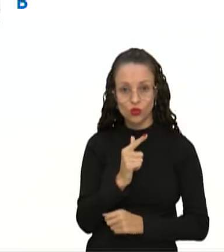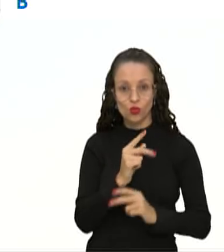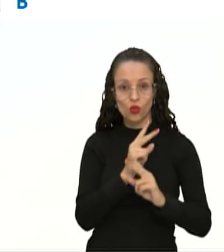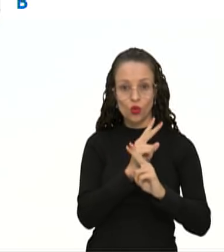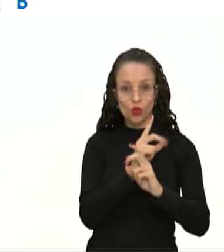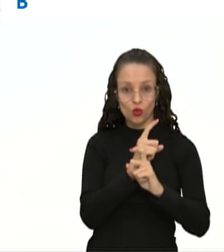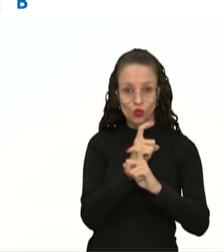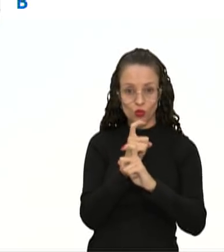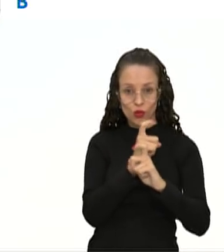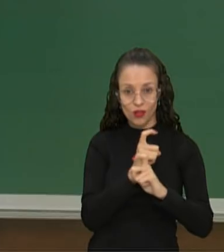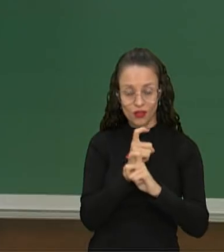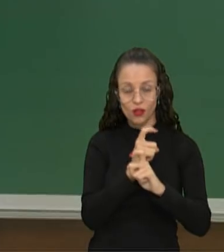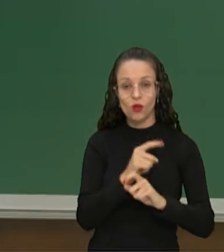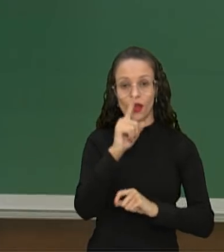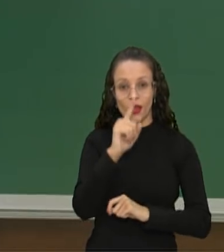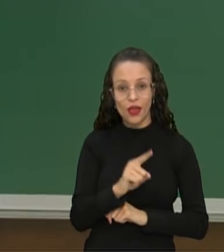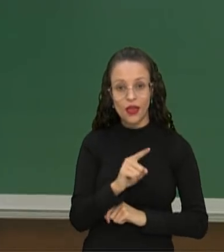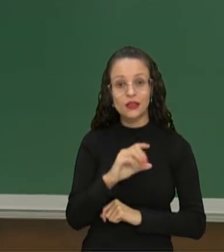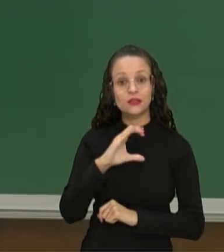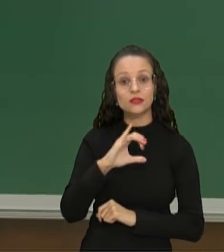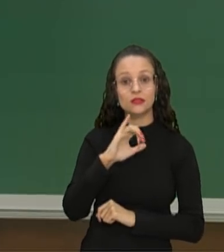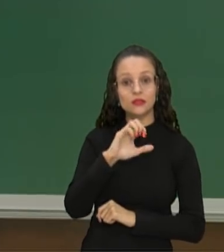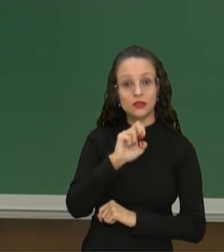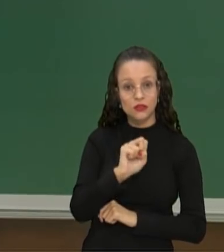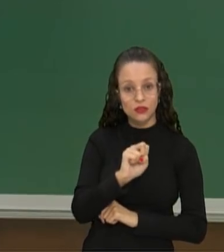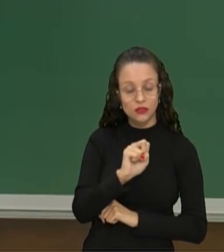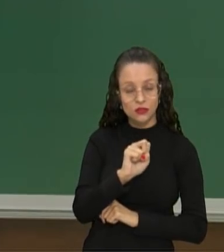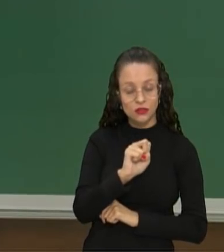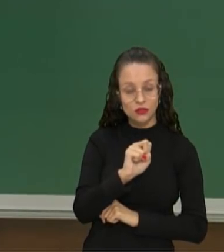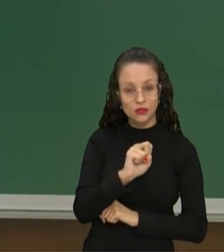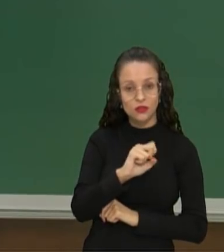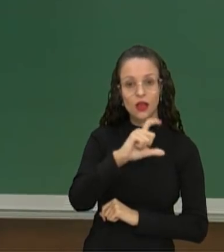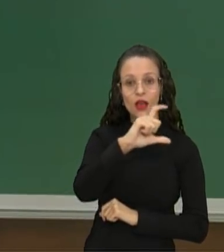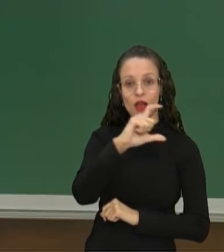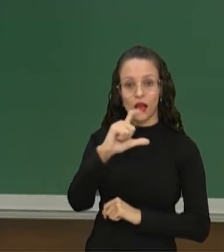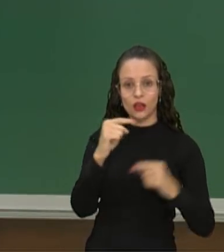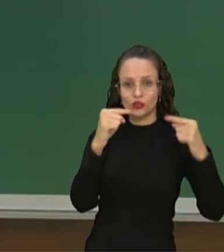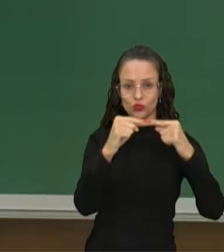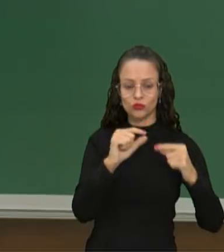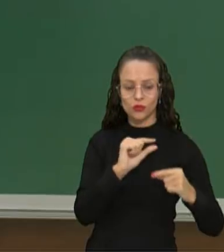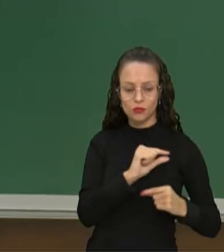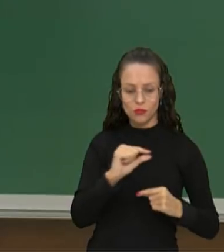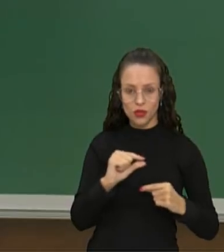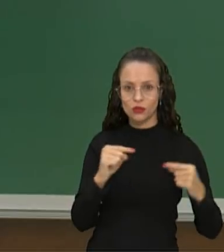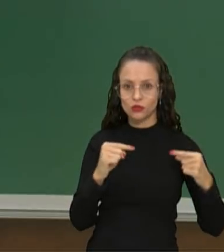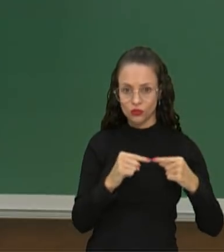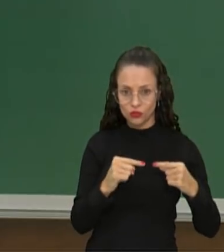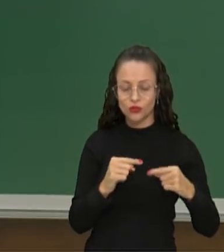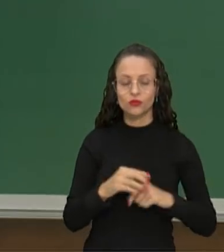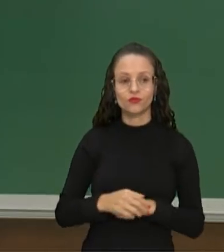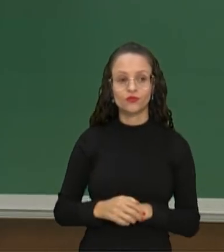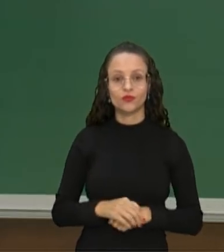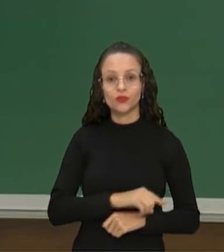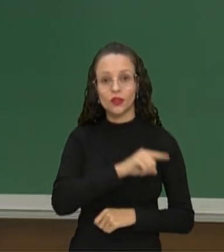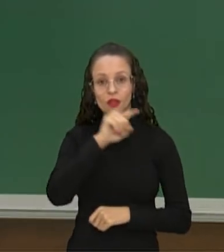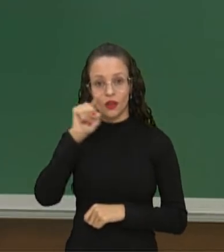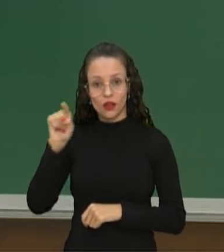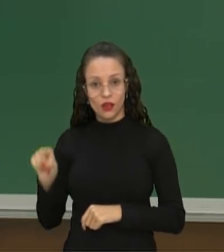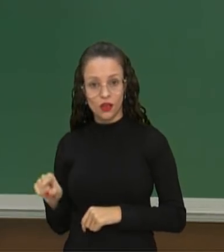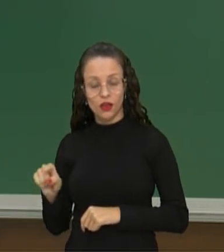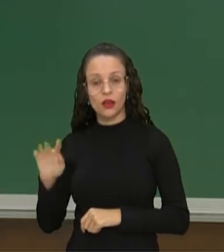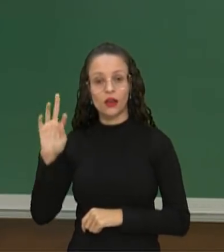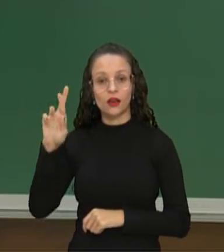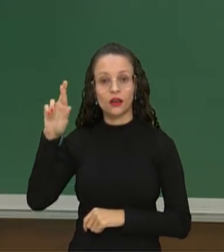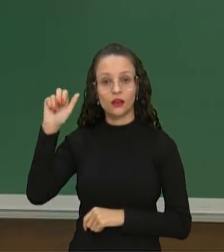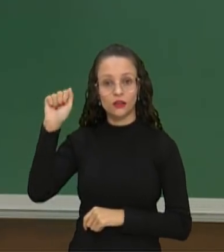Bzinho. Isso é configuração cis, dominante com dominante, recessivo com recessivo. Quando eu vou para a configuração